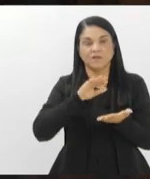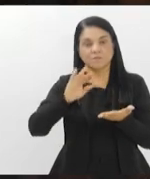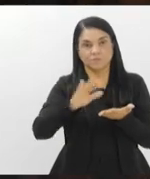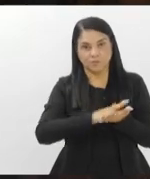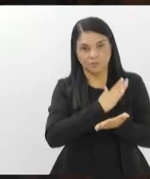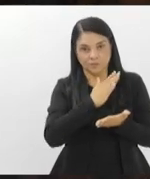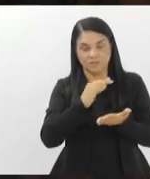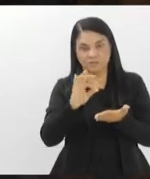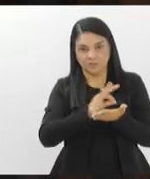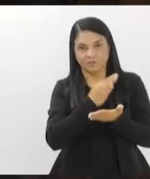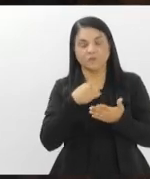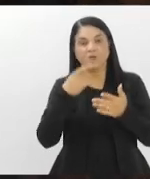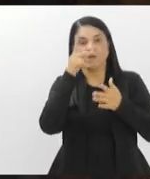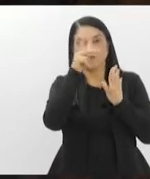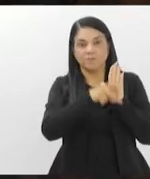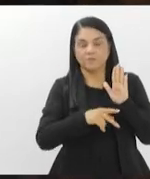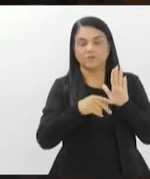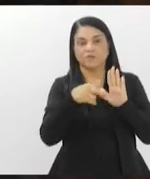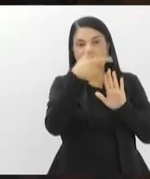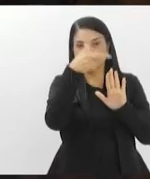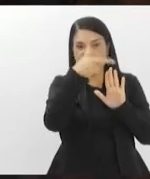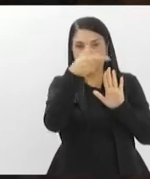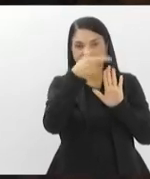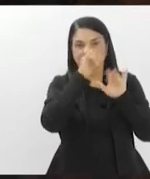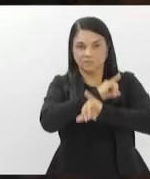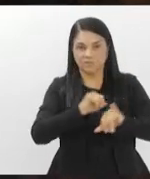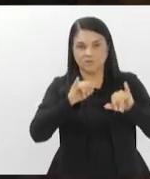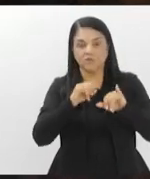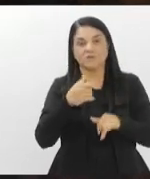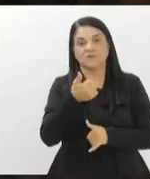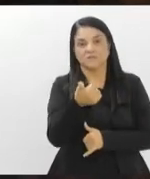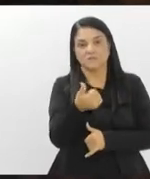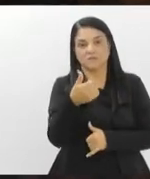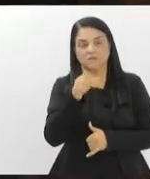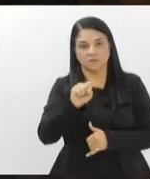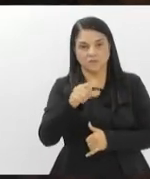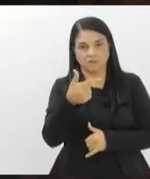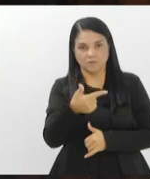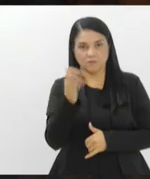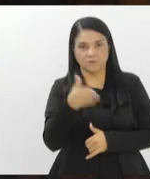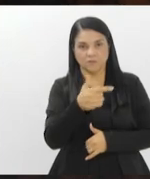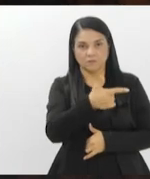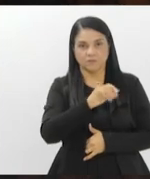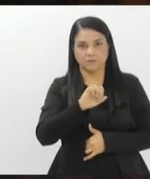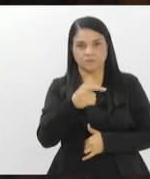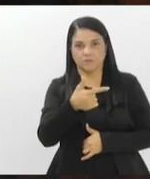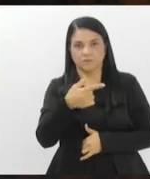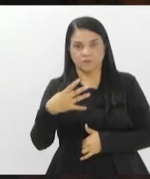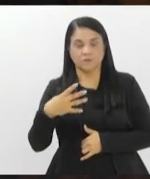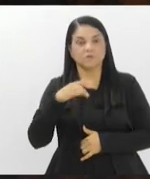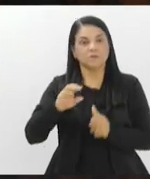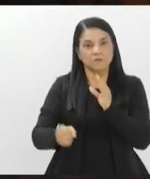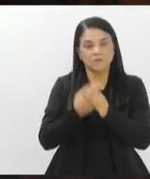promulgação. Anuncio o projeto de resolução número 682 de 2024, de autoria do deputado